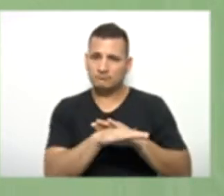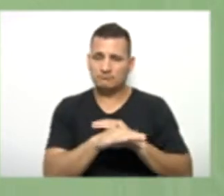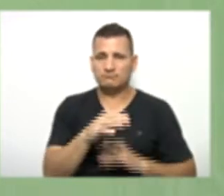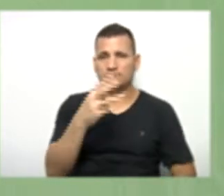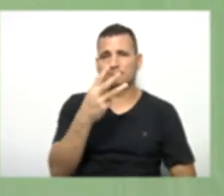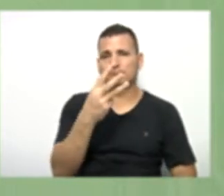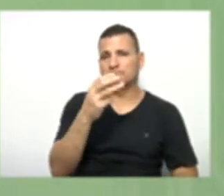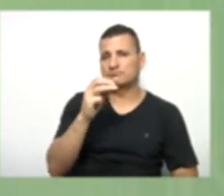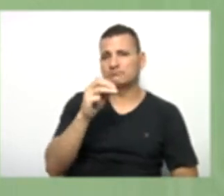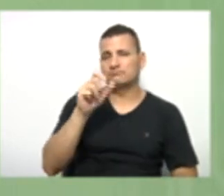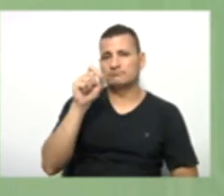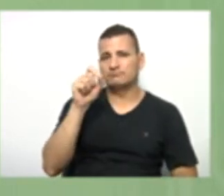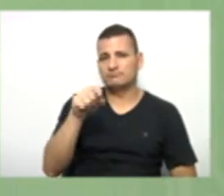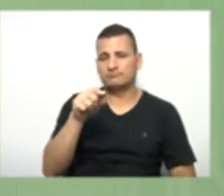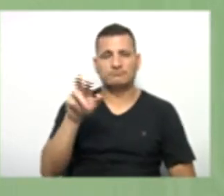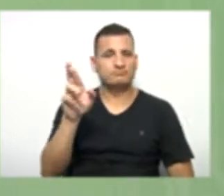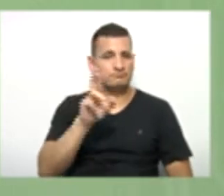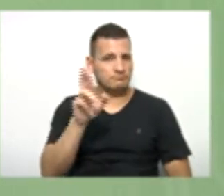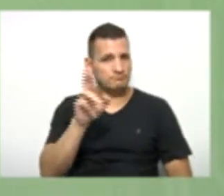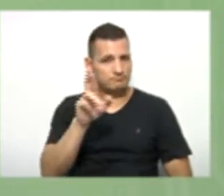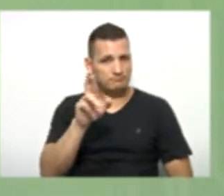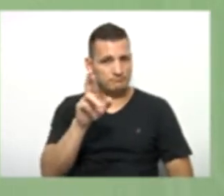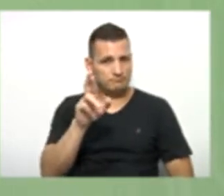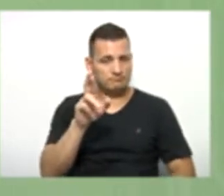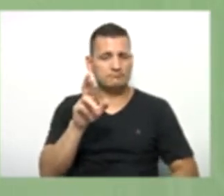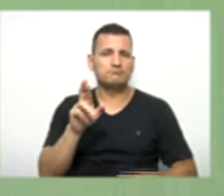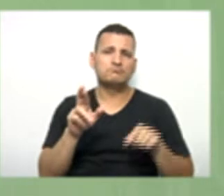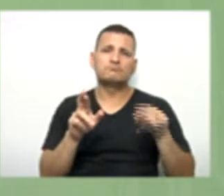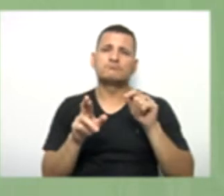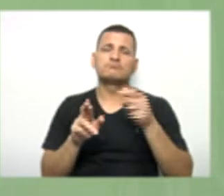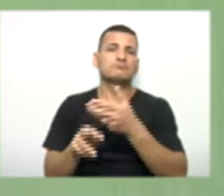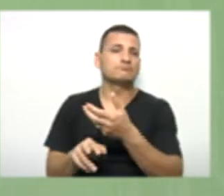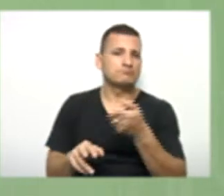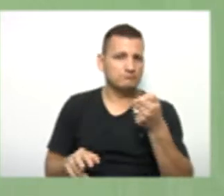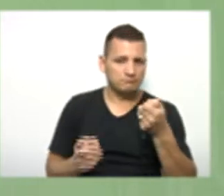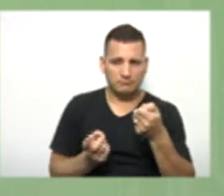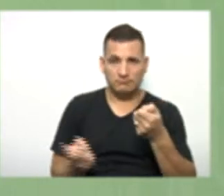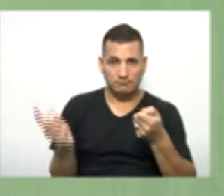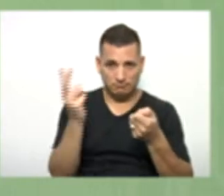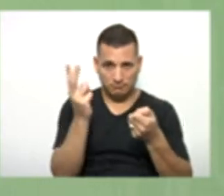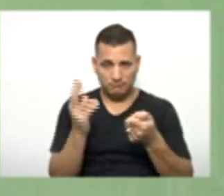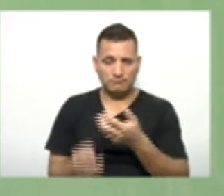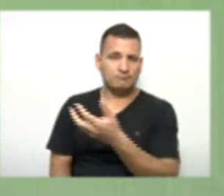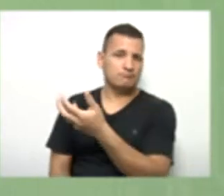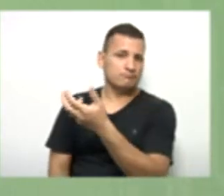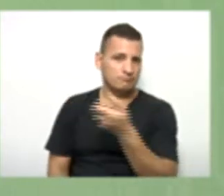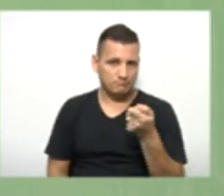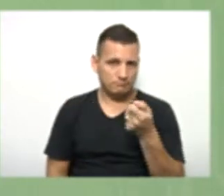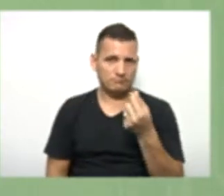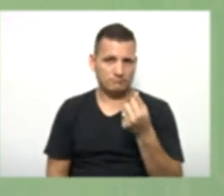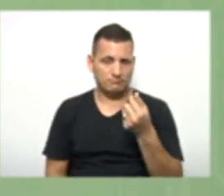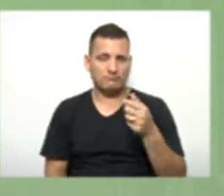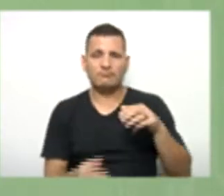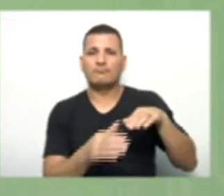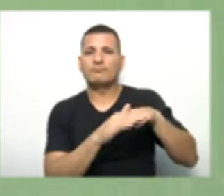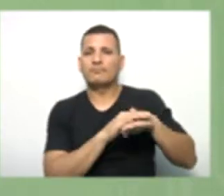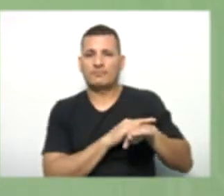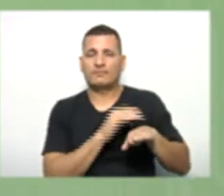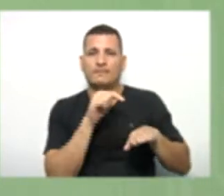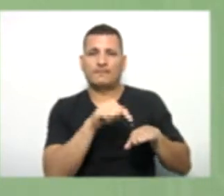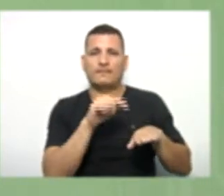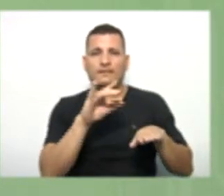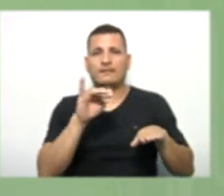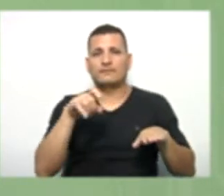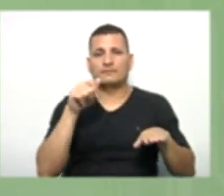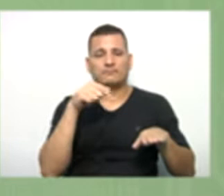R$30.000, referente ao recebimento de uma venda efetuada. Então, quando recebeu na conta caixa, significa que